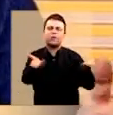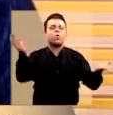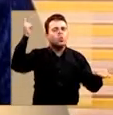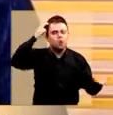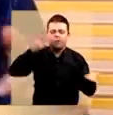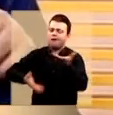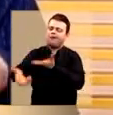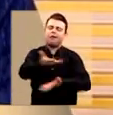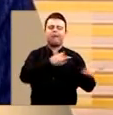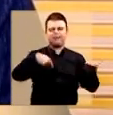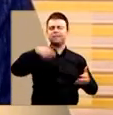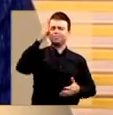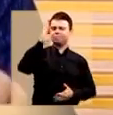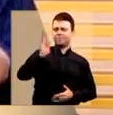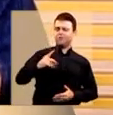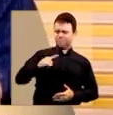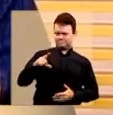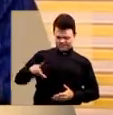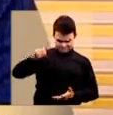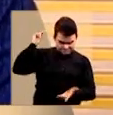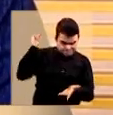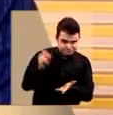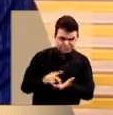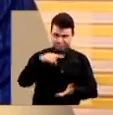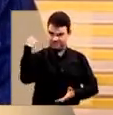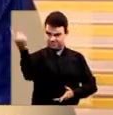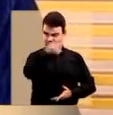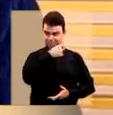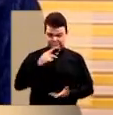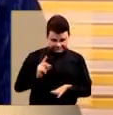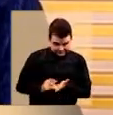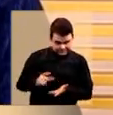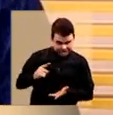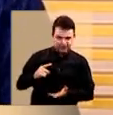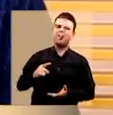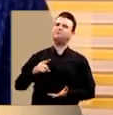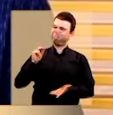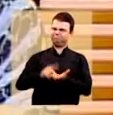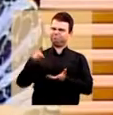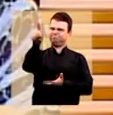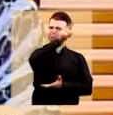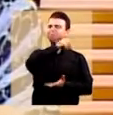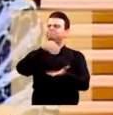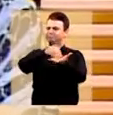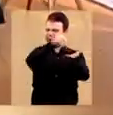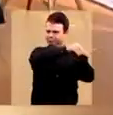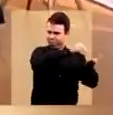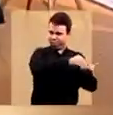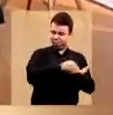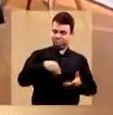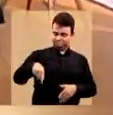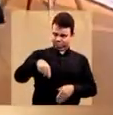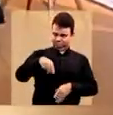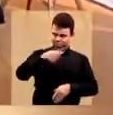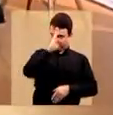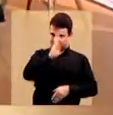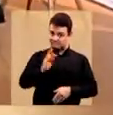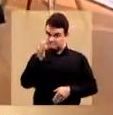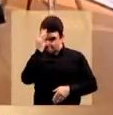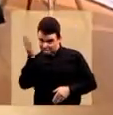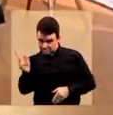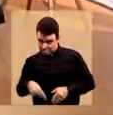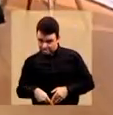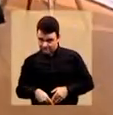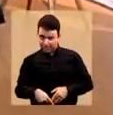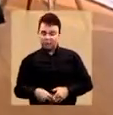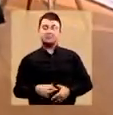de ser um pluralista. E como é que isso é na prática? Não é assim, a gente sabe. É mais difícil trabalhar num país que vende essa ideia? Vende essa